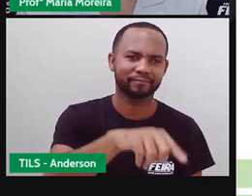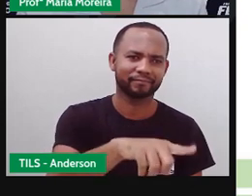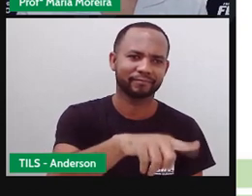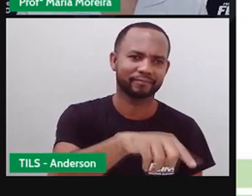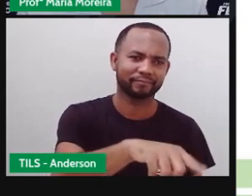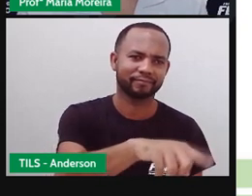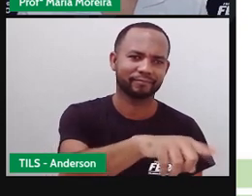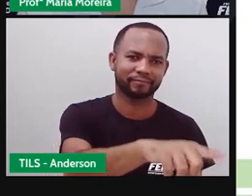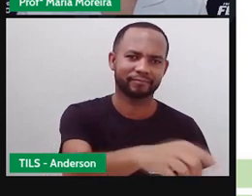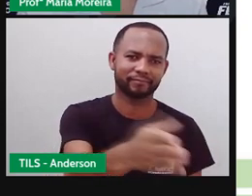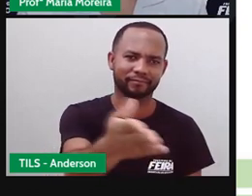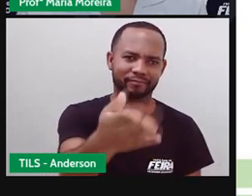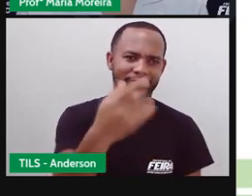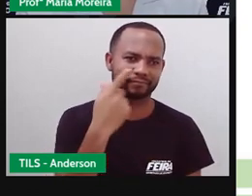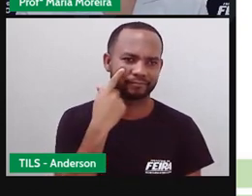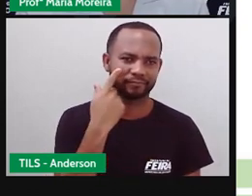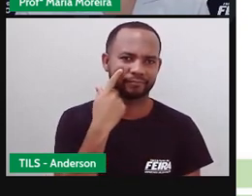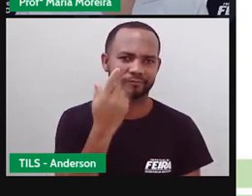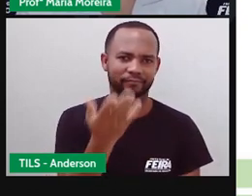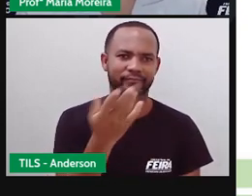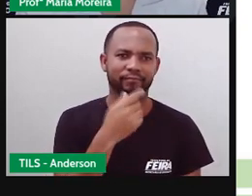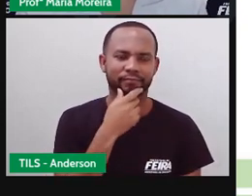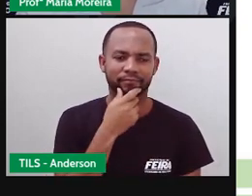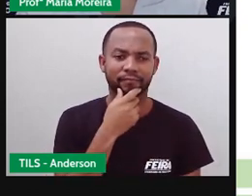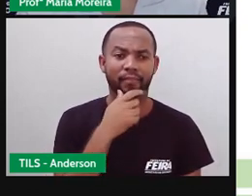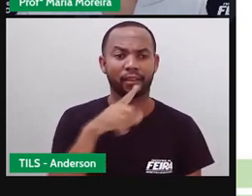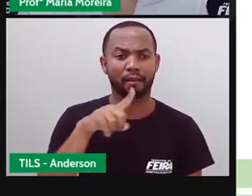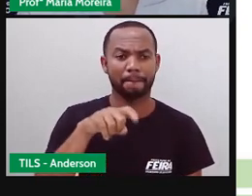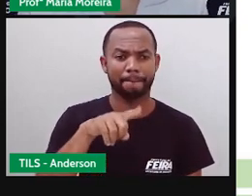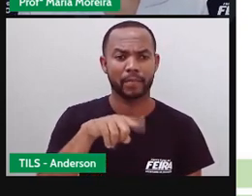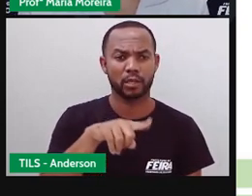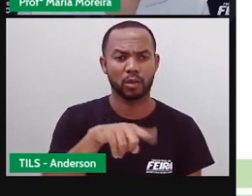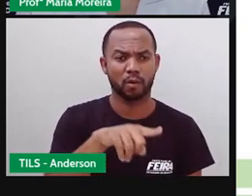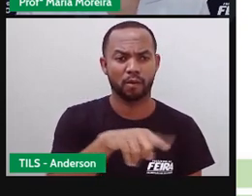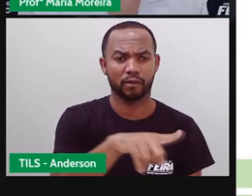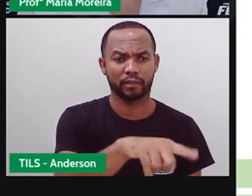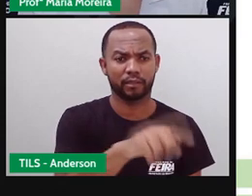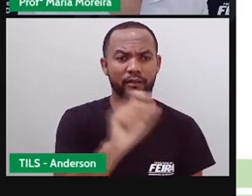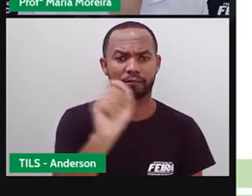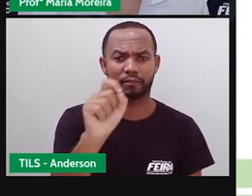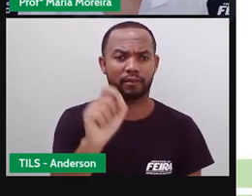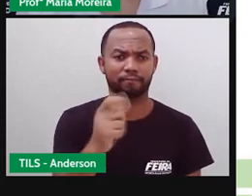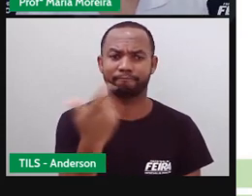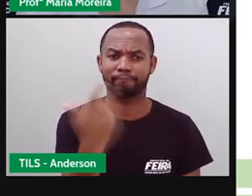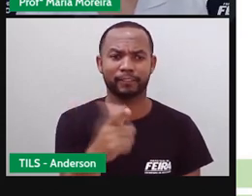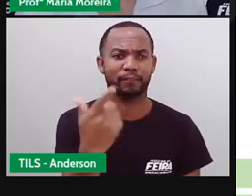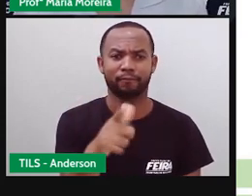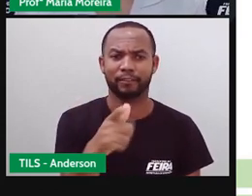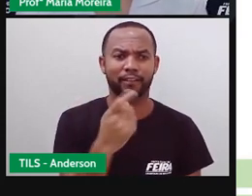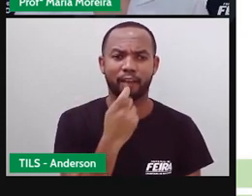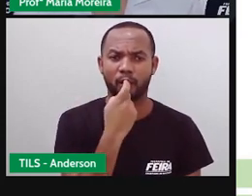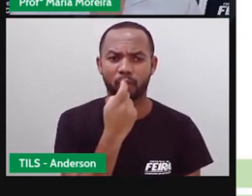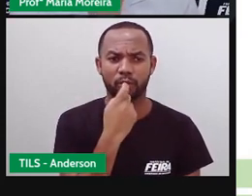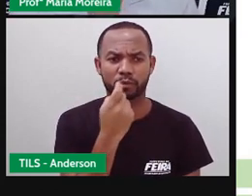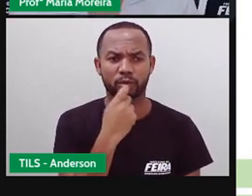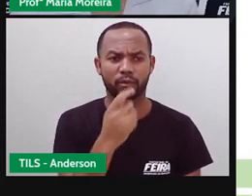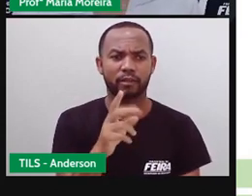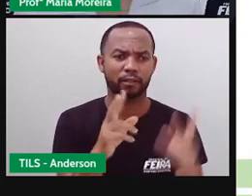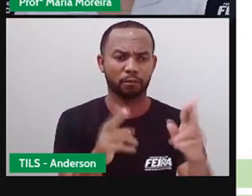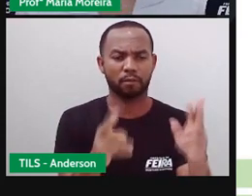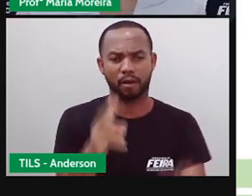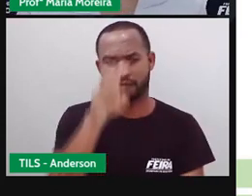minhocas olha só a minhoca ele é um animal também o que invertebrado Assim como as baratas